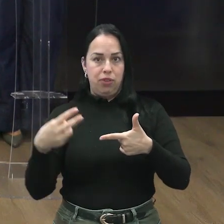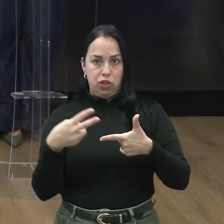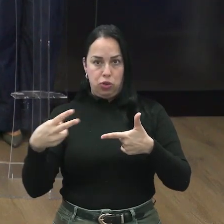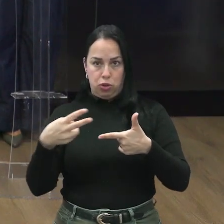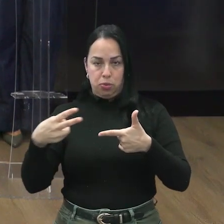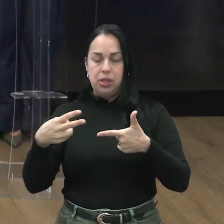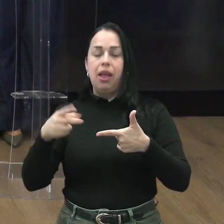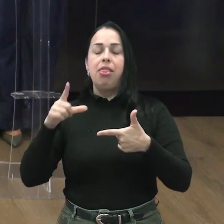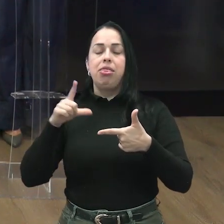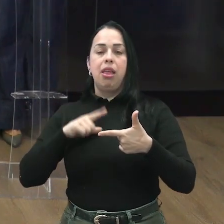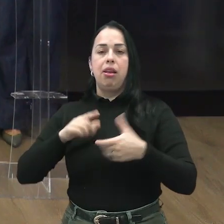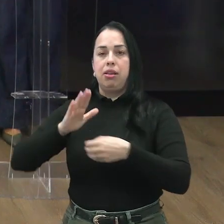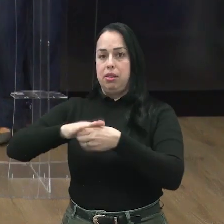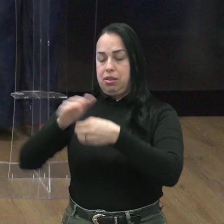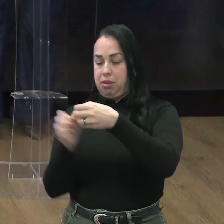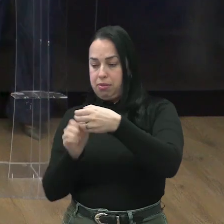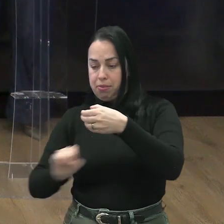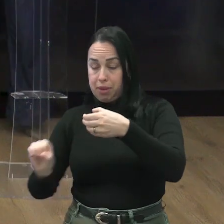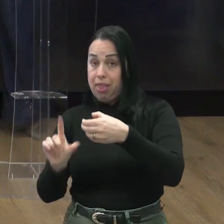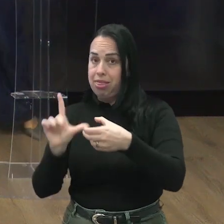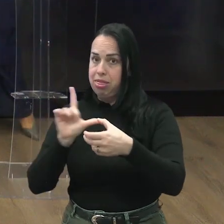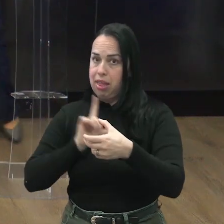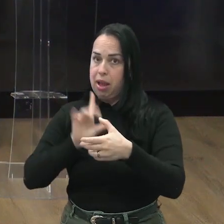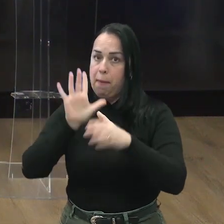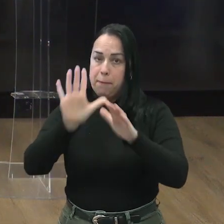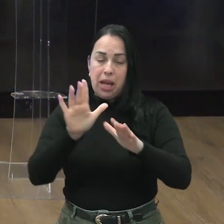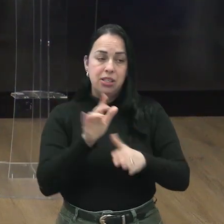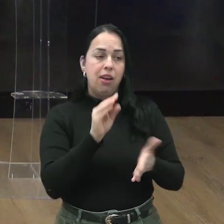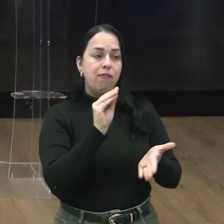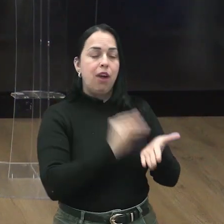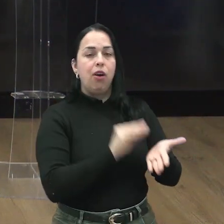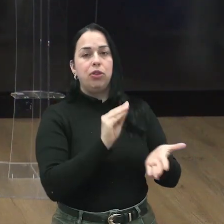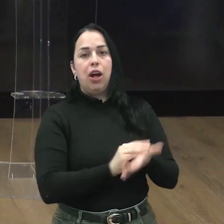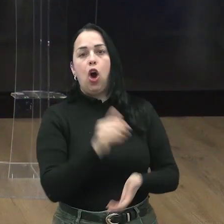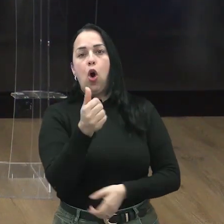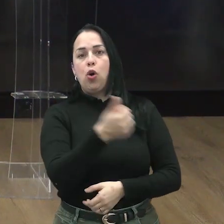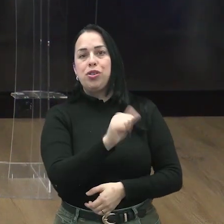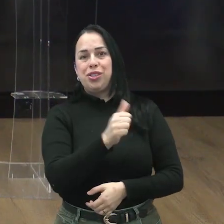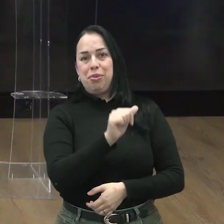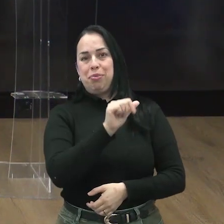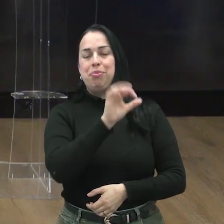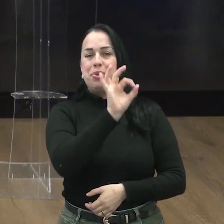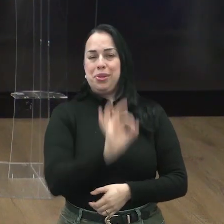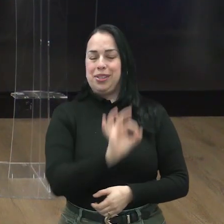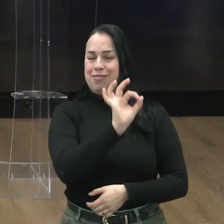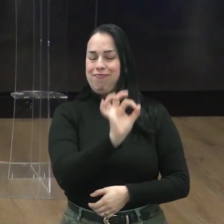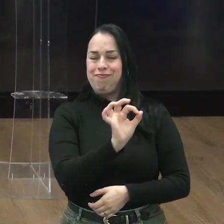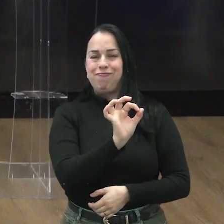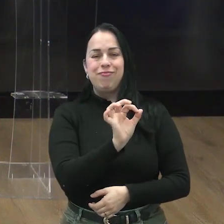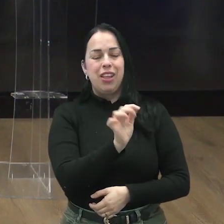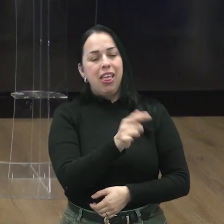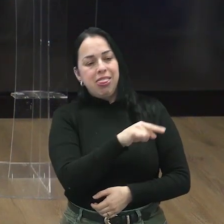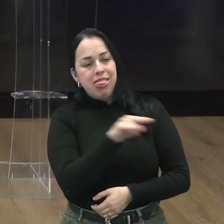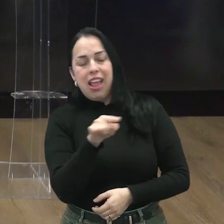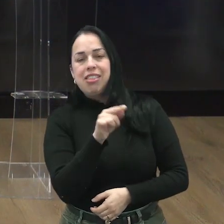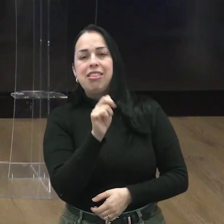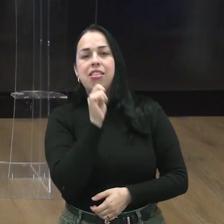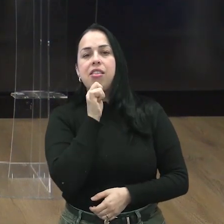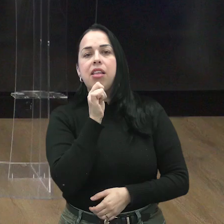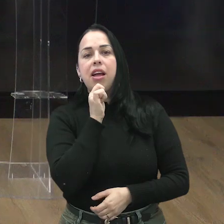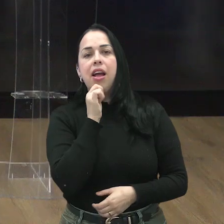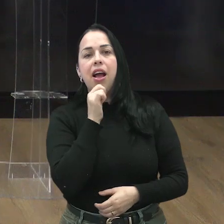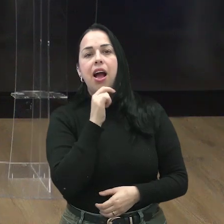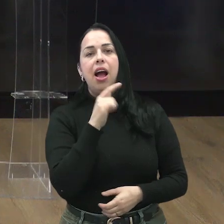97,22% de esgoto. Apesar dos dados positivos, 11% dos moradores aqui do município ainda não